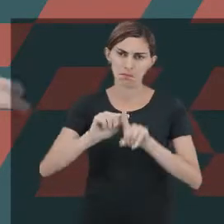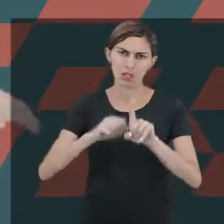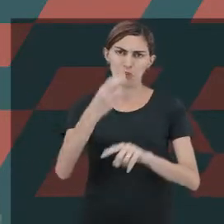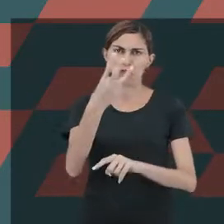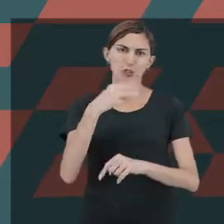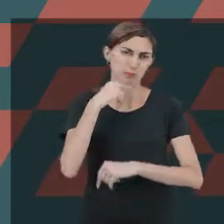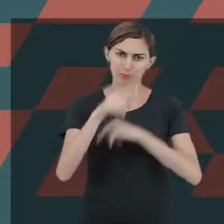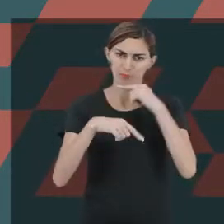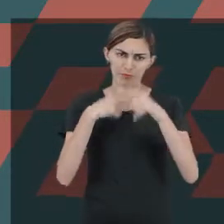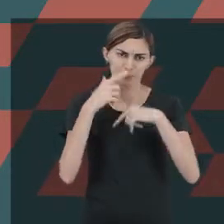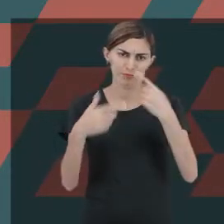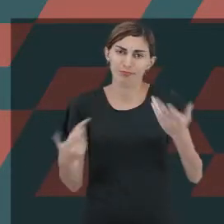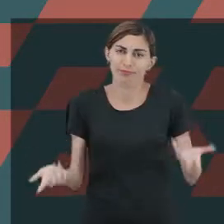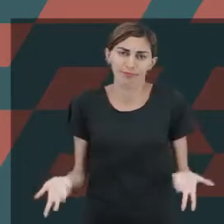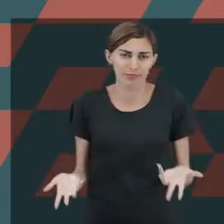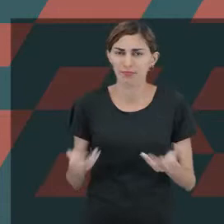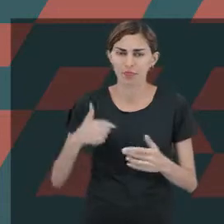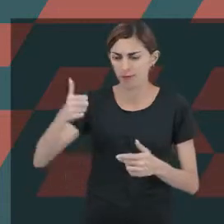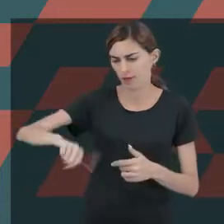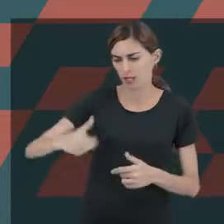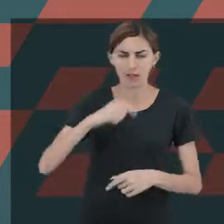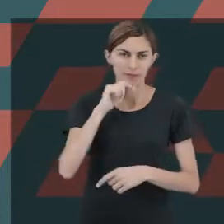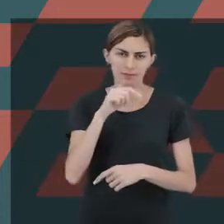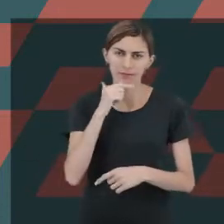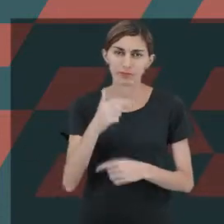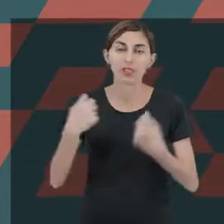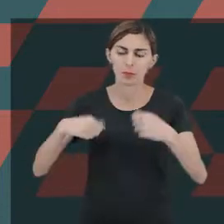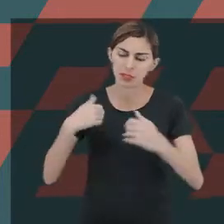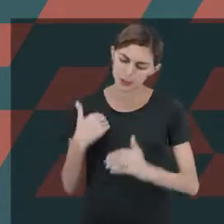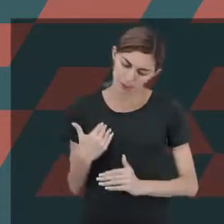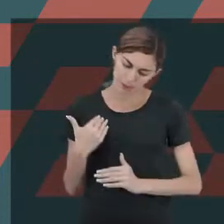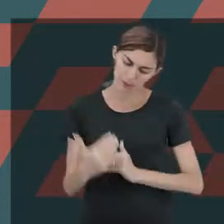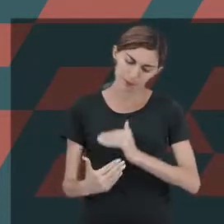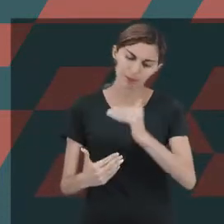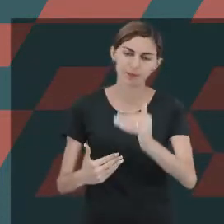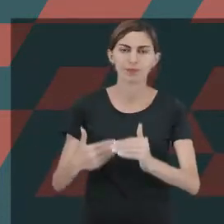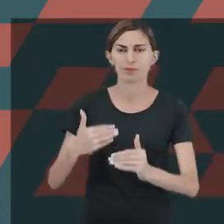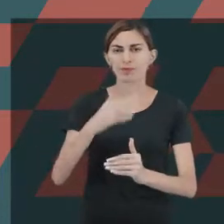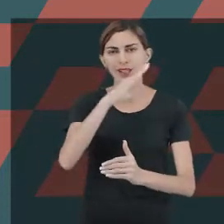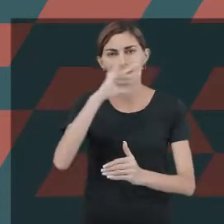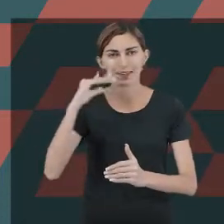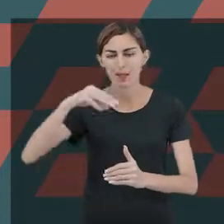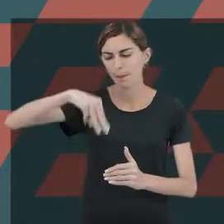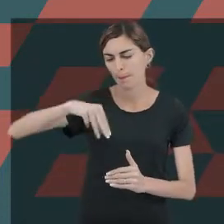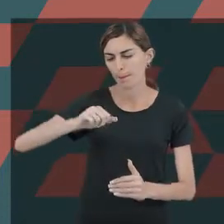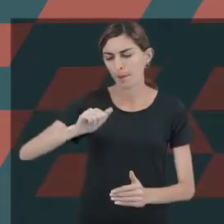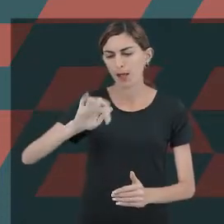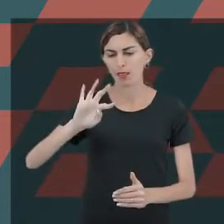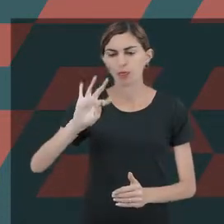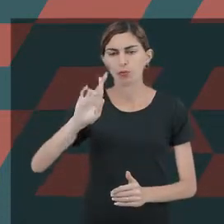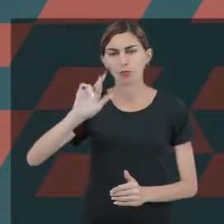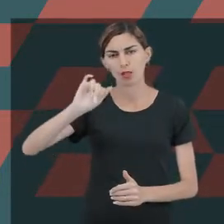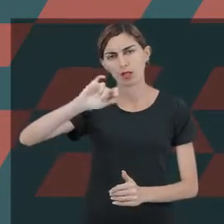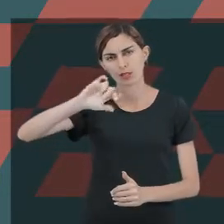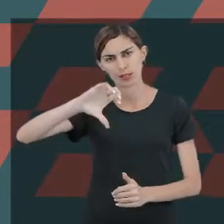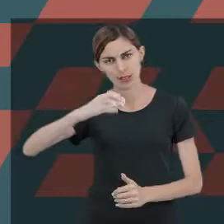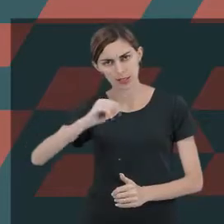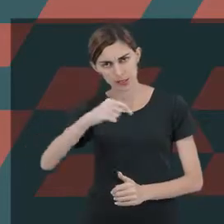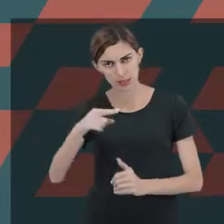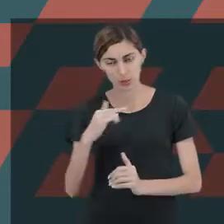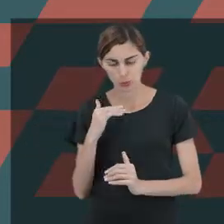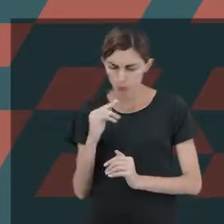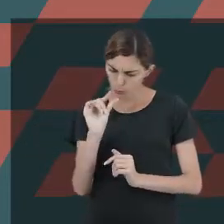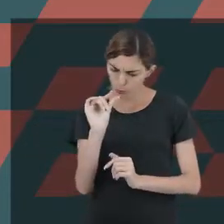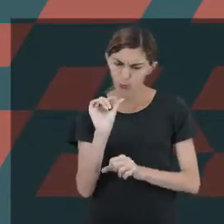não está na idade de a gente avaliar isso. Por isso que a gente precisa dessa maturação para entender melhor e esperar um pouquinho esse desenvolvimento dessa